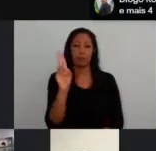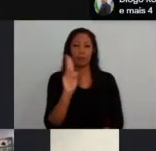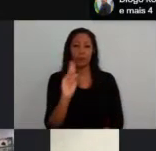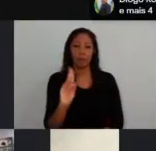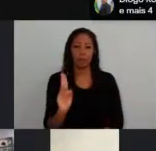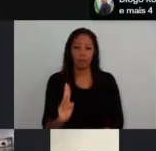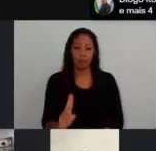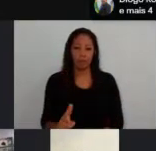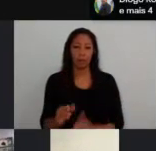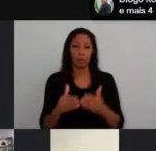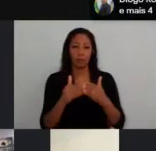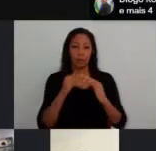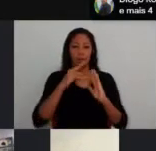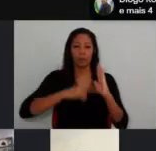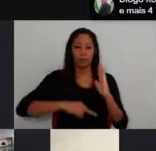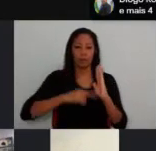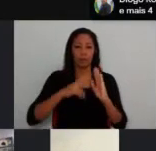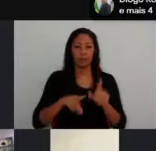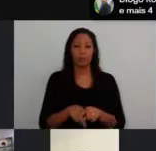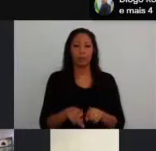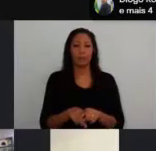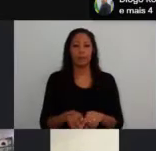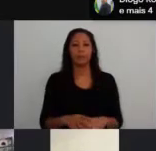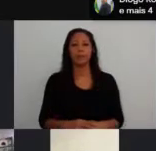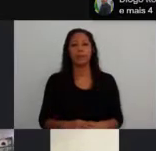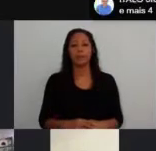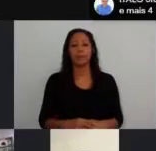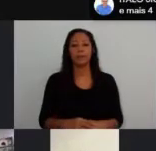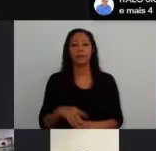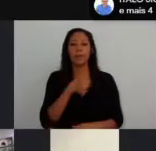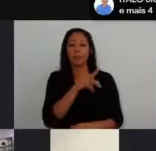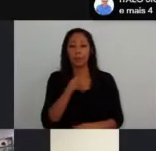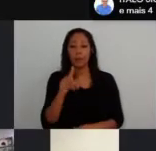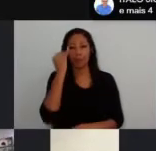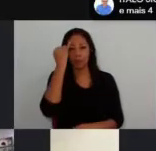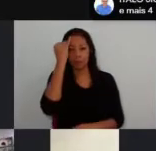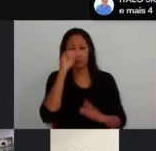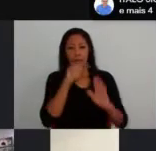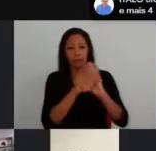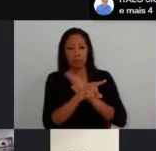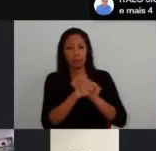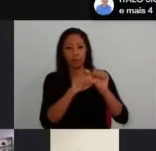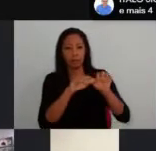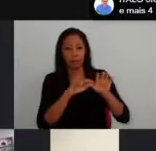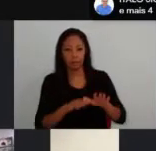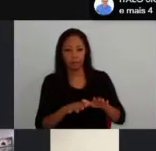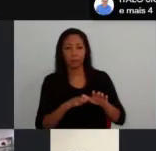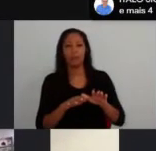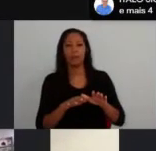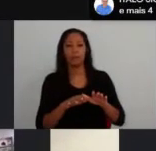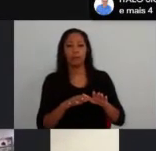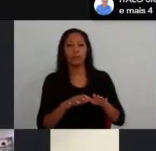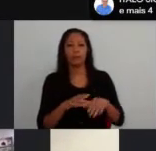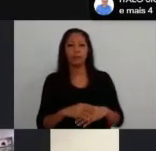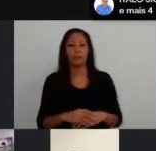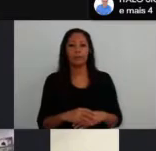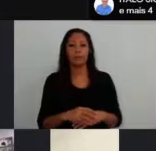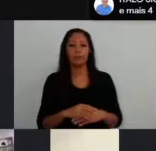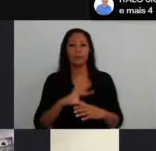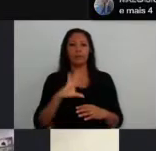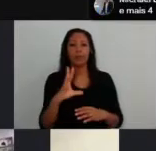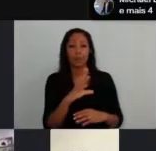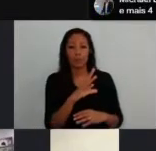O presidente Irani Guedes submeteu ao plenário o pedido do vereador Gustavo Negócio. O presidente Irani Guedes informou que o pedido